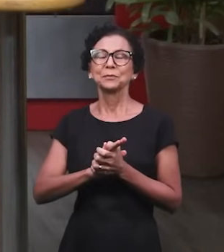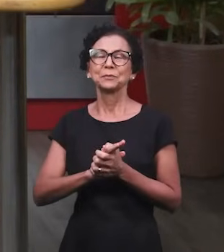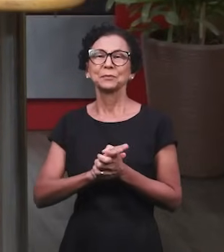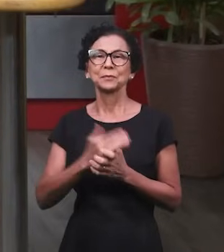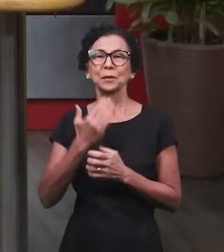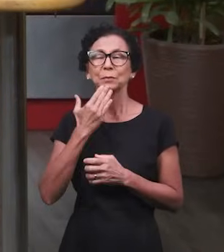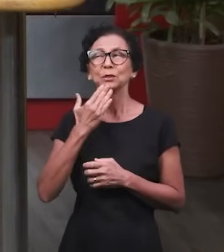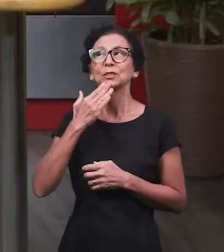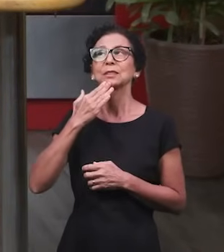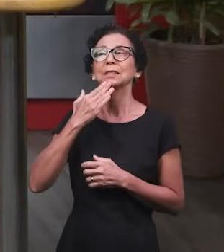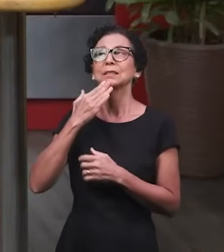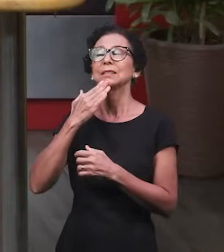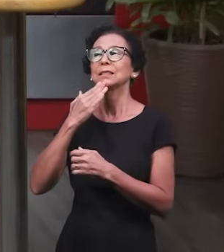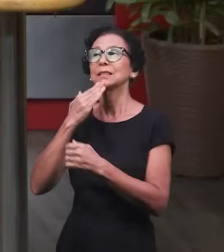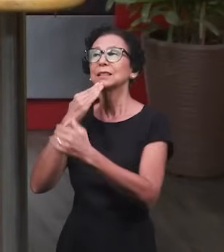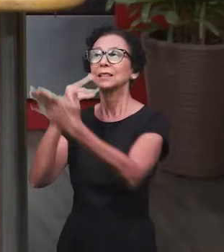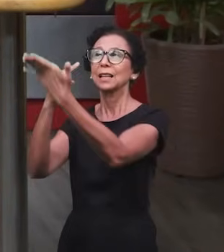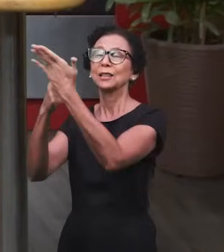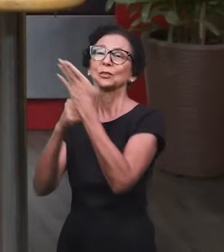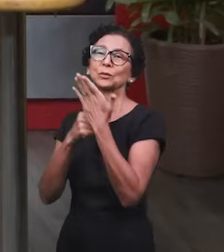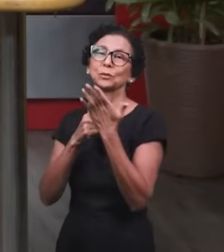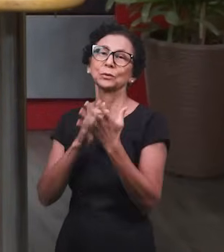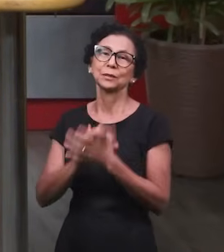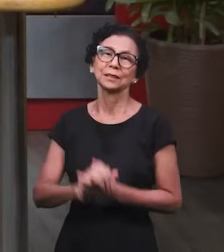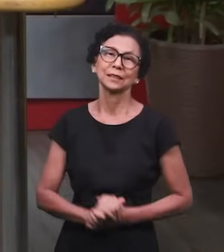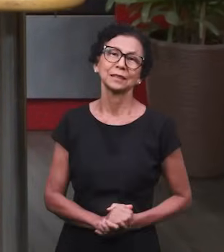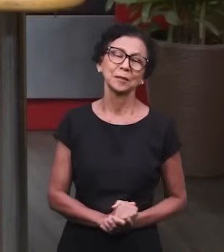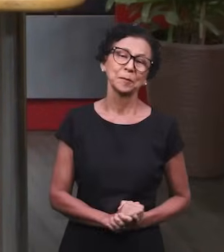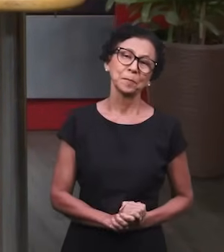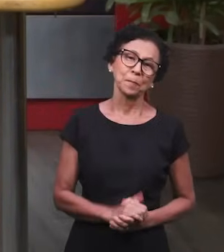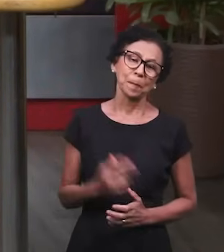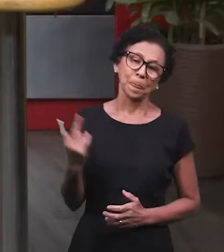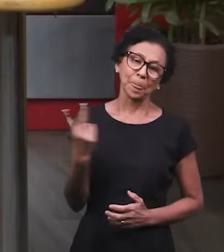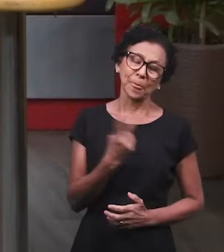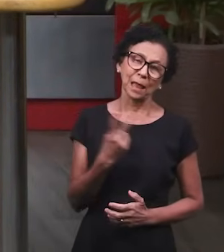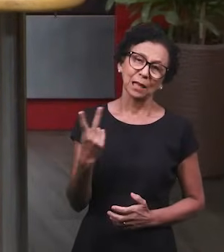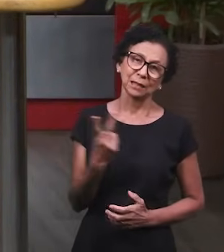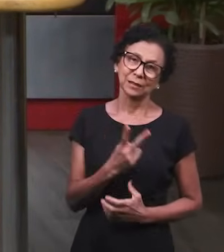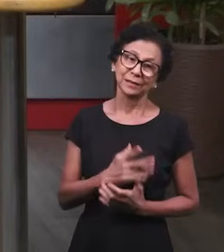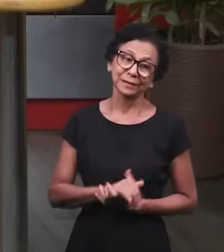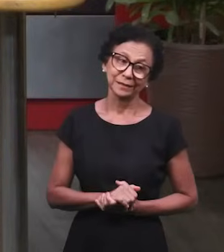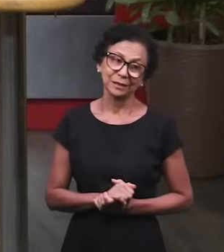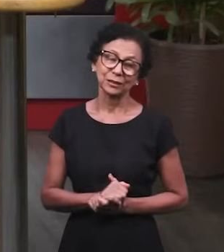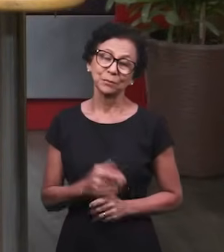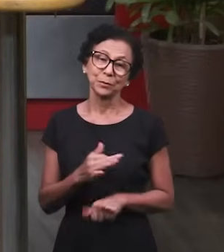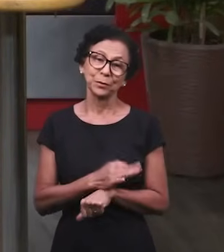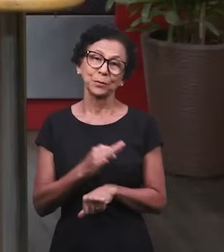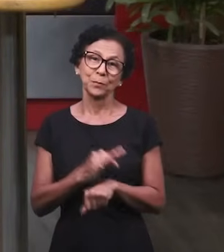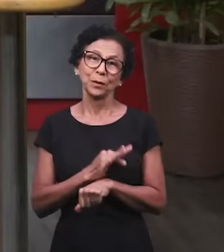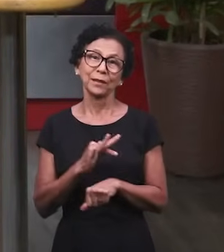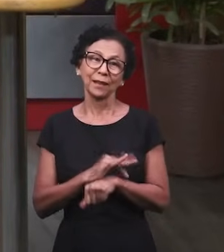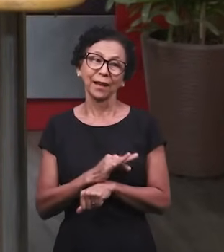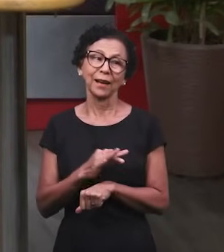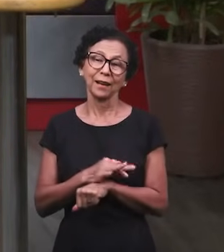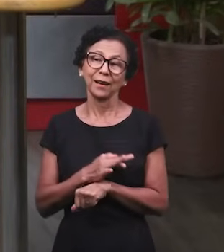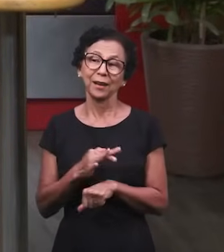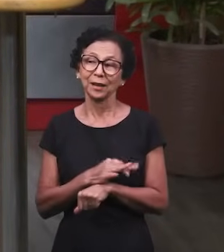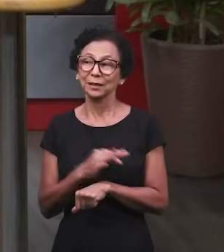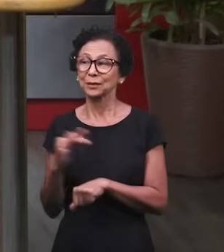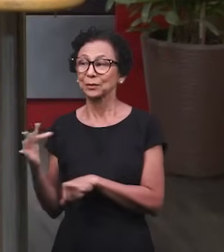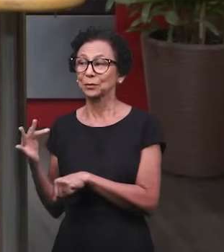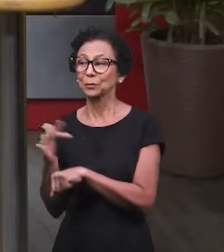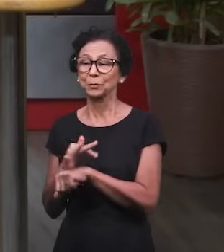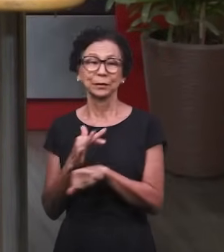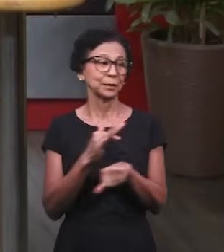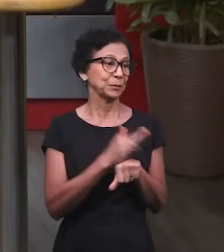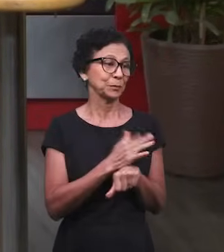tem aquele aquele dito popular né que para conhecer o outro tem que comer um saco de sal junto né não é é um KG sabe você tá falando é 1